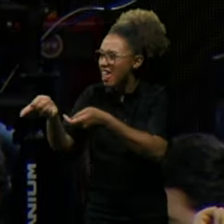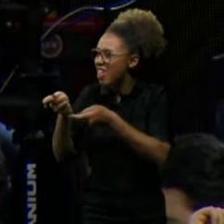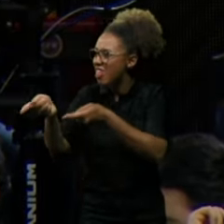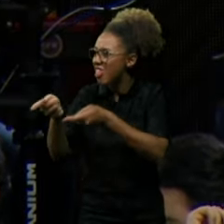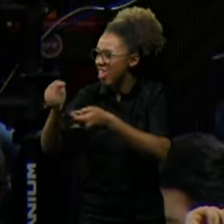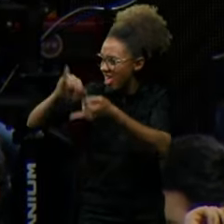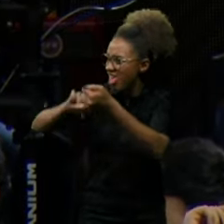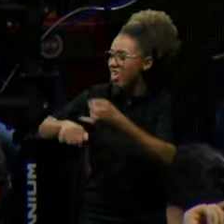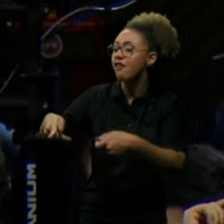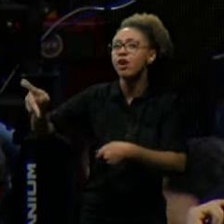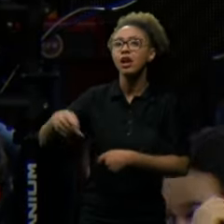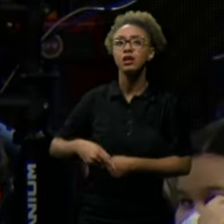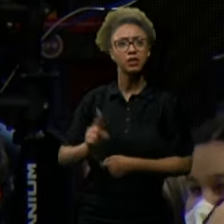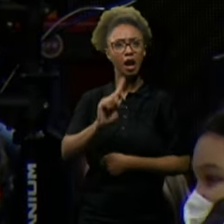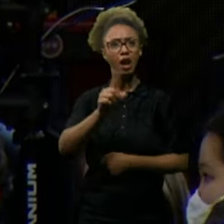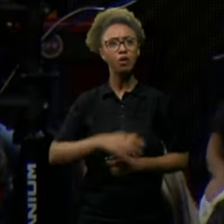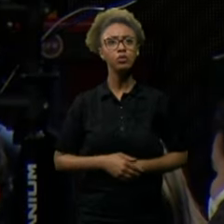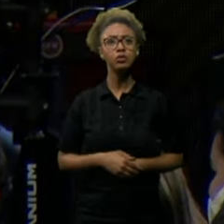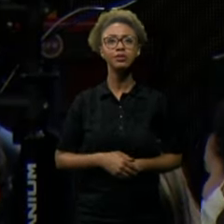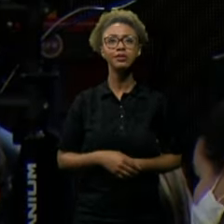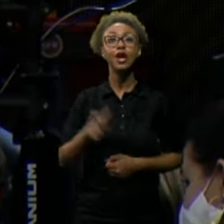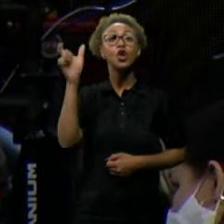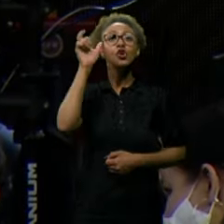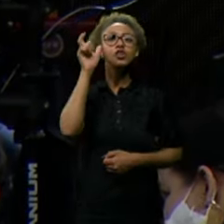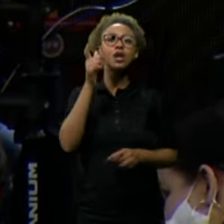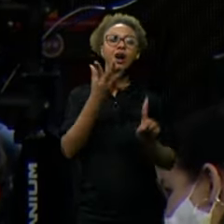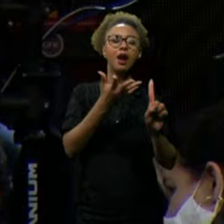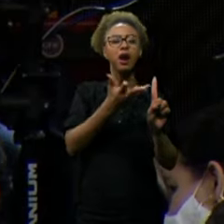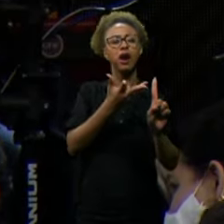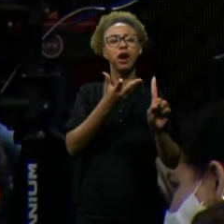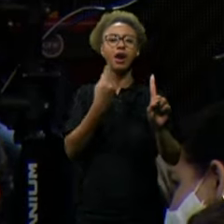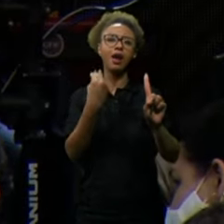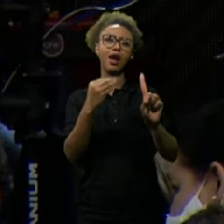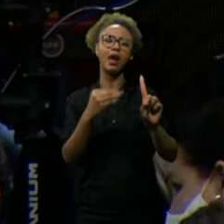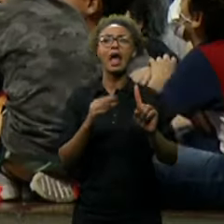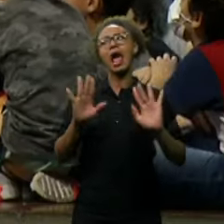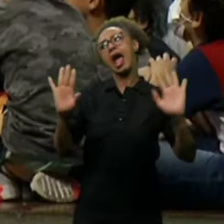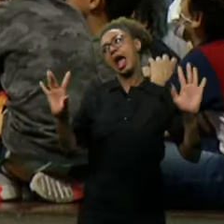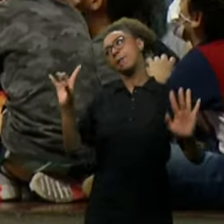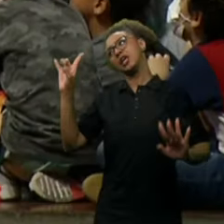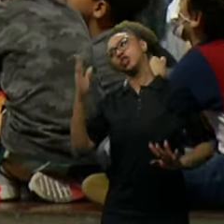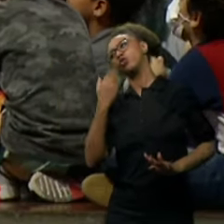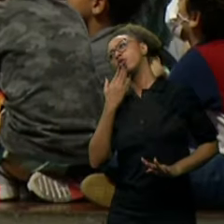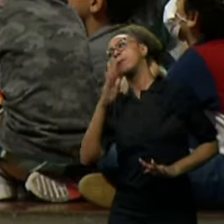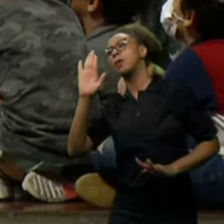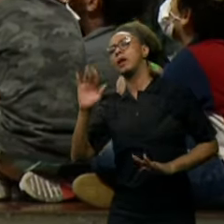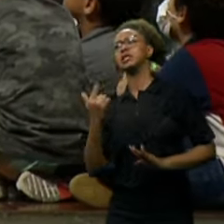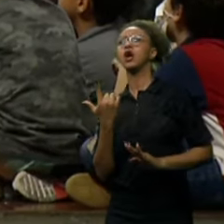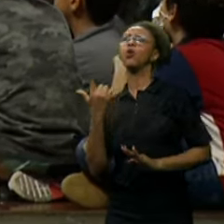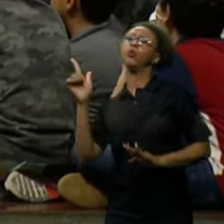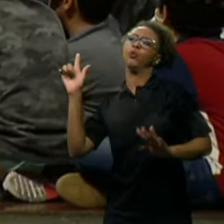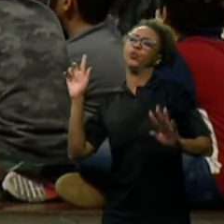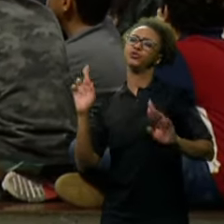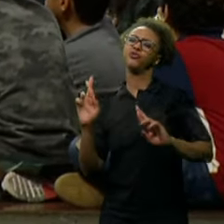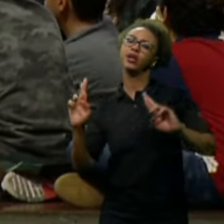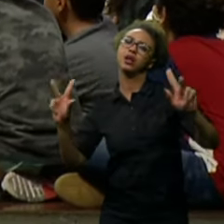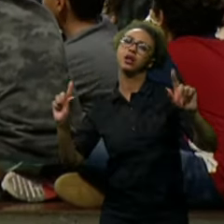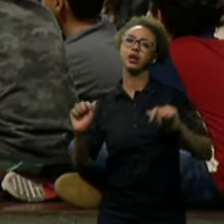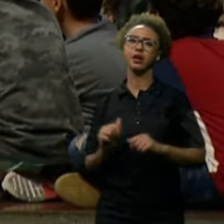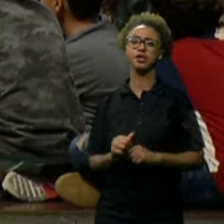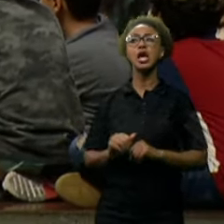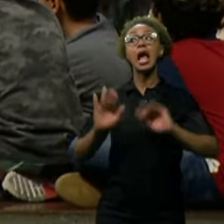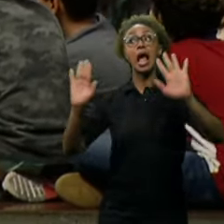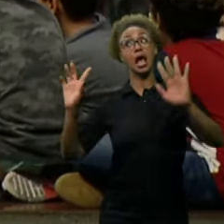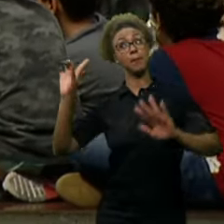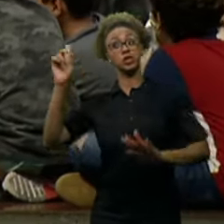lá vai lá é ruim é ele veio devagarinho aliciar mas não foi bem essa promessa ah ah mas não